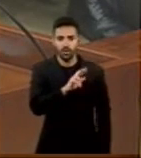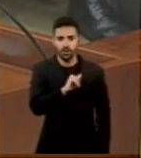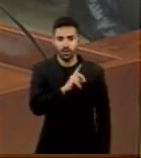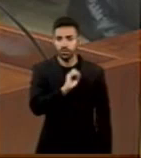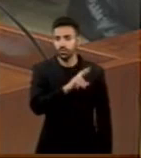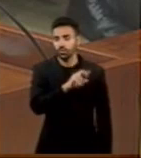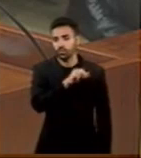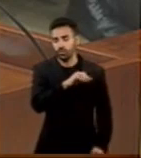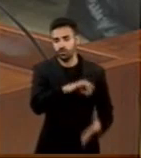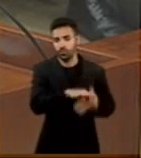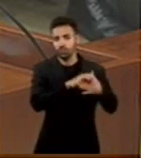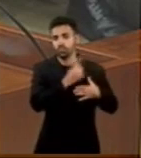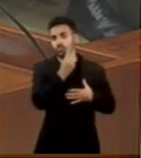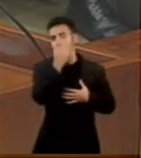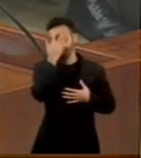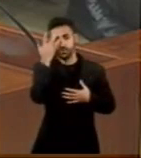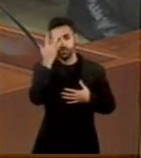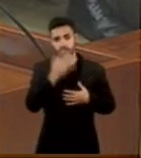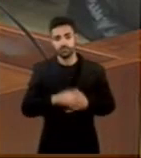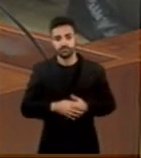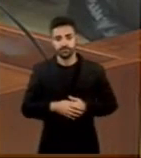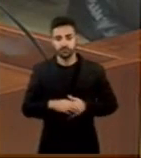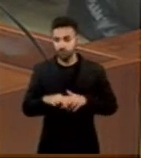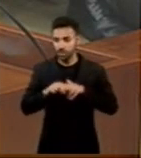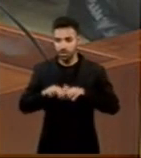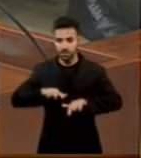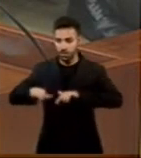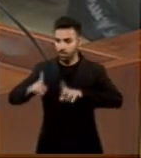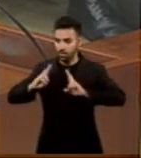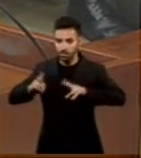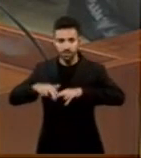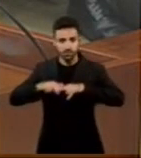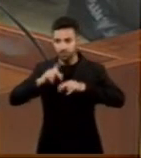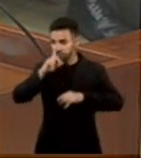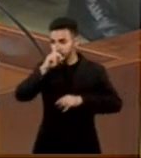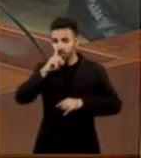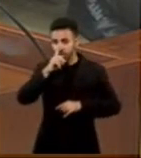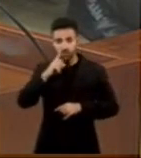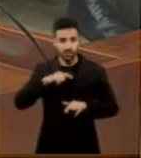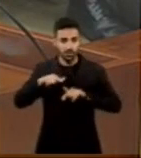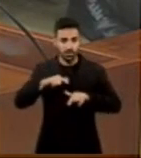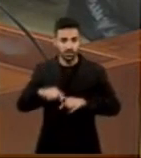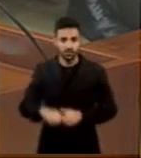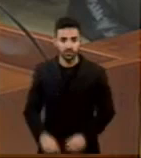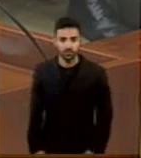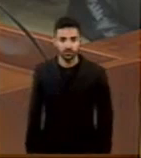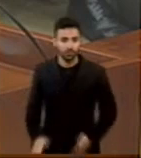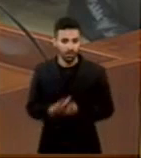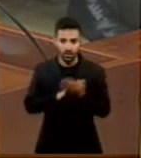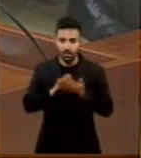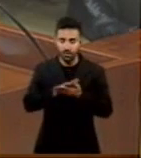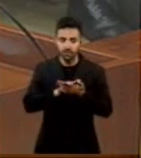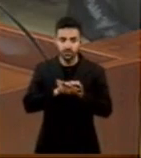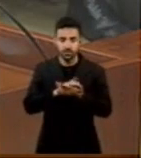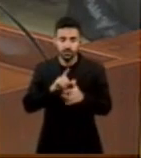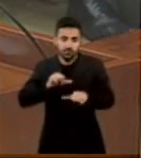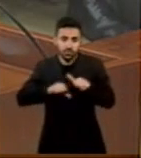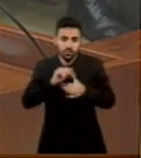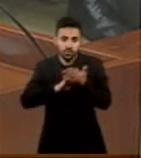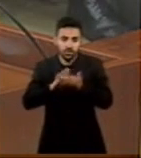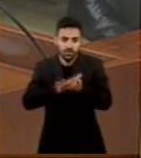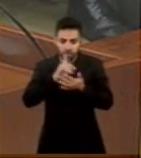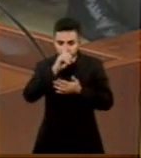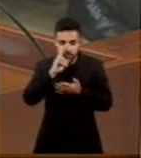a atividade operacional, terra e bordo. Não mudou. O risco continua o